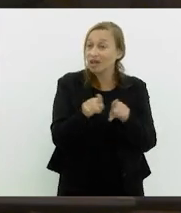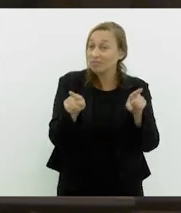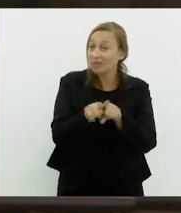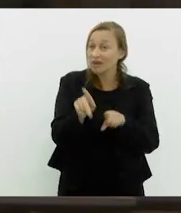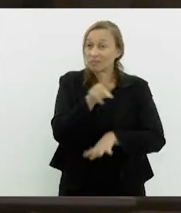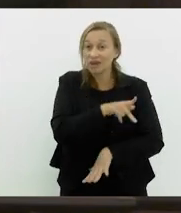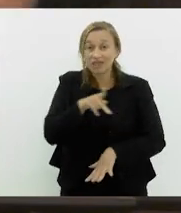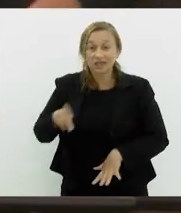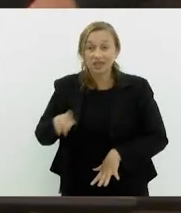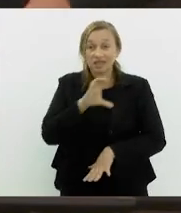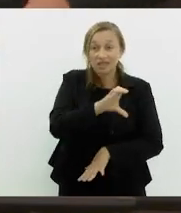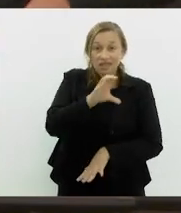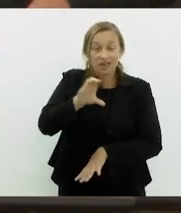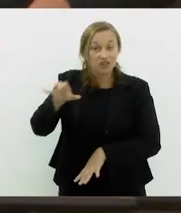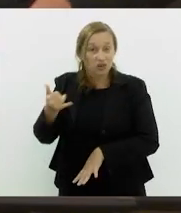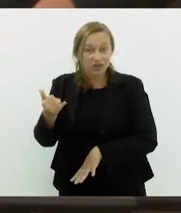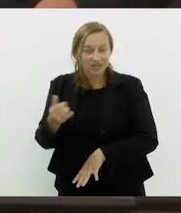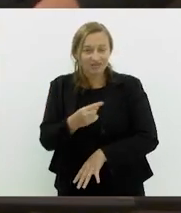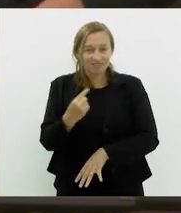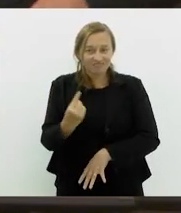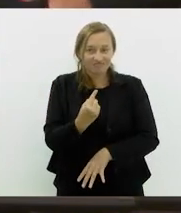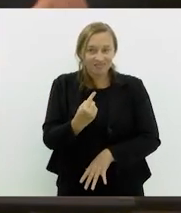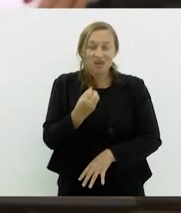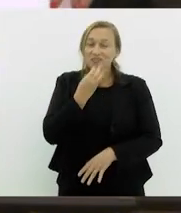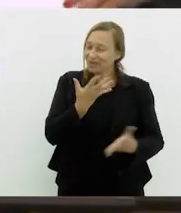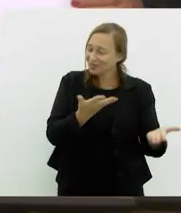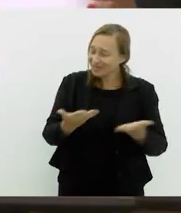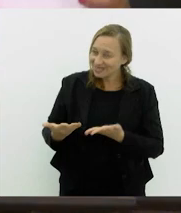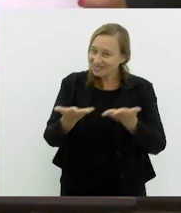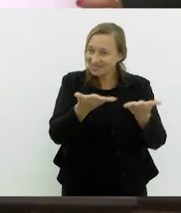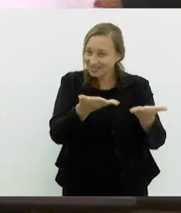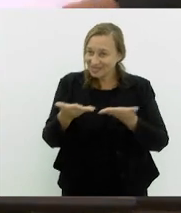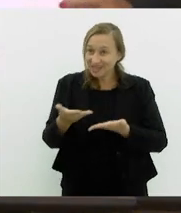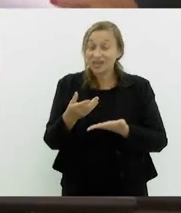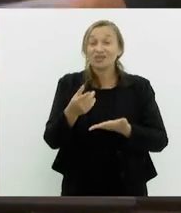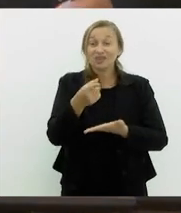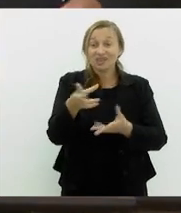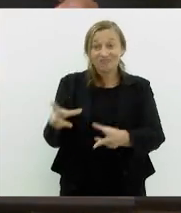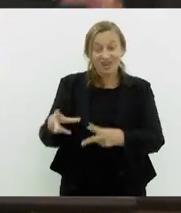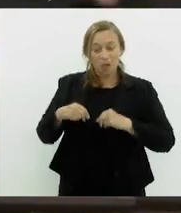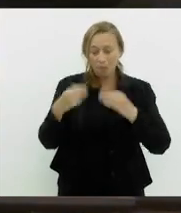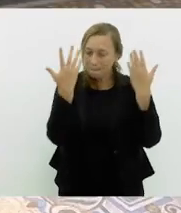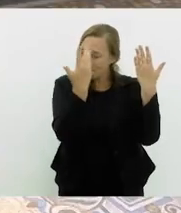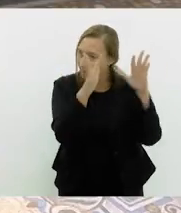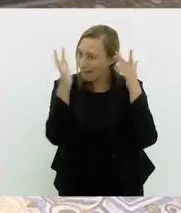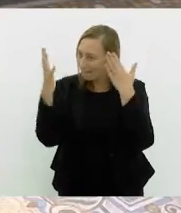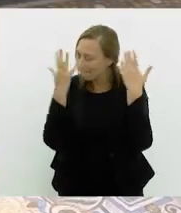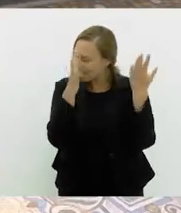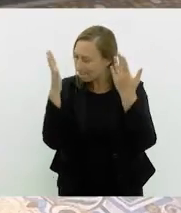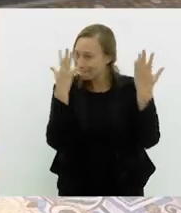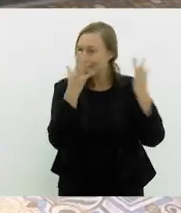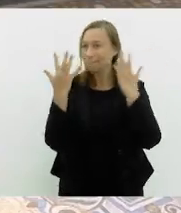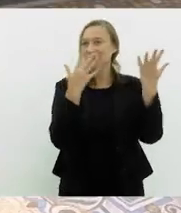da nossa CCJ. Sejam todos bem-vindos, acho que todos merecem uma salva de palmas.